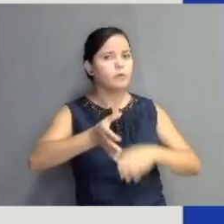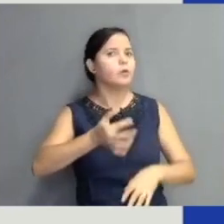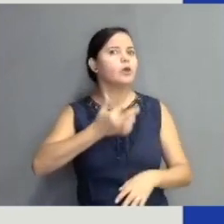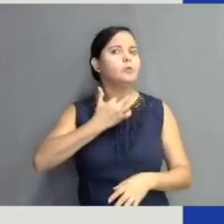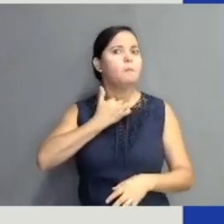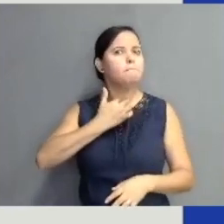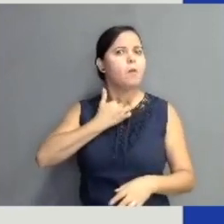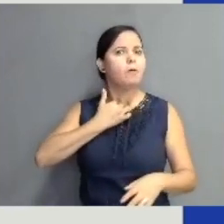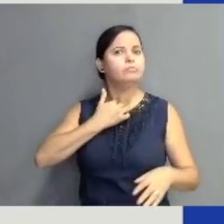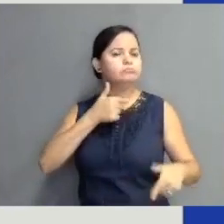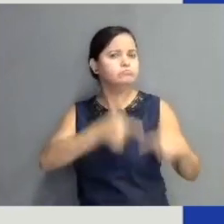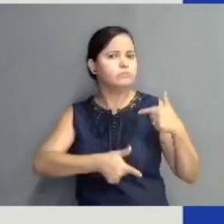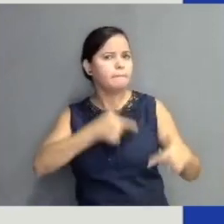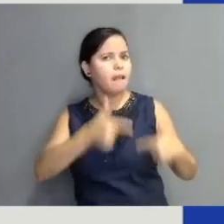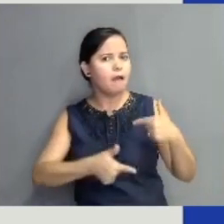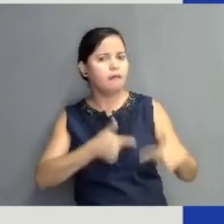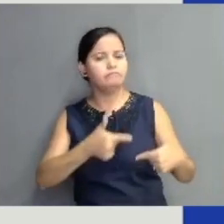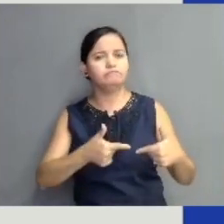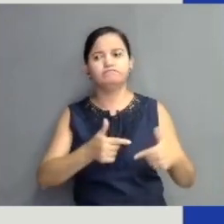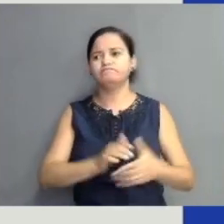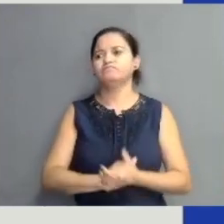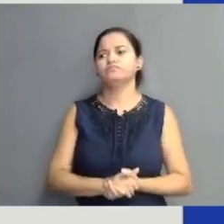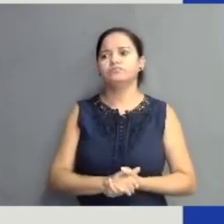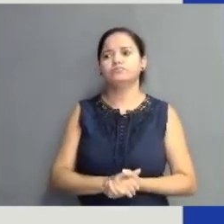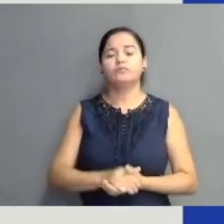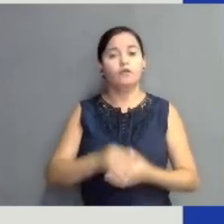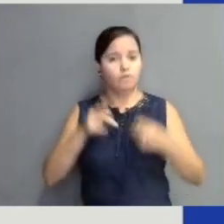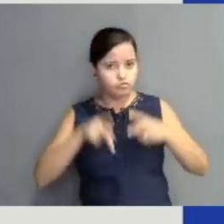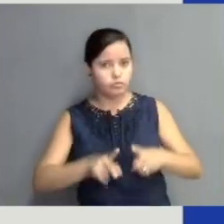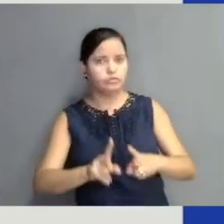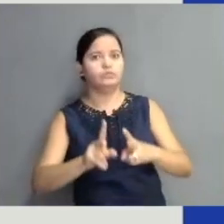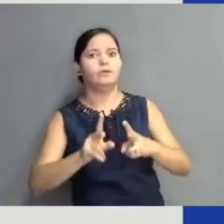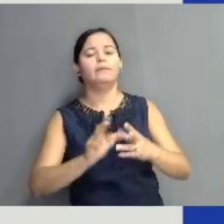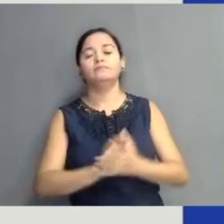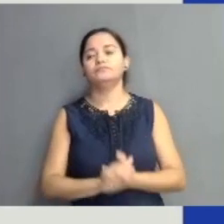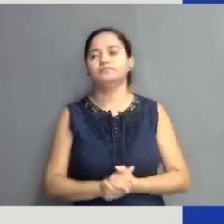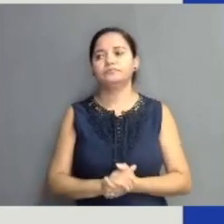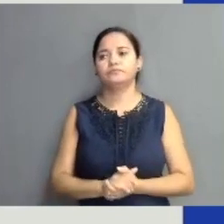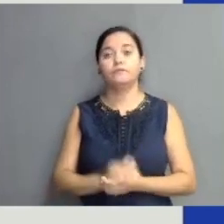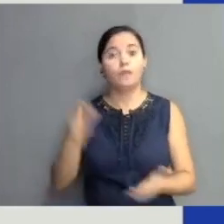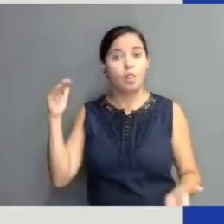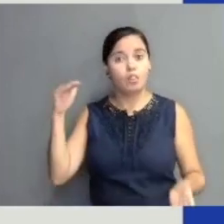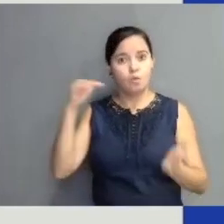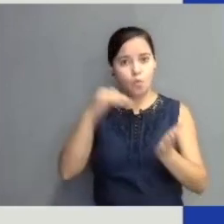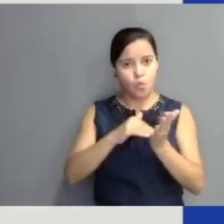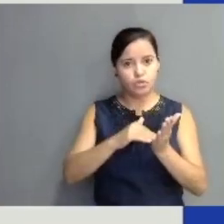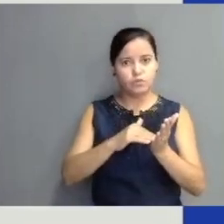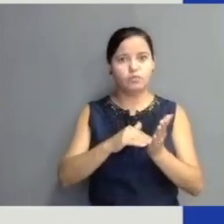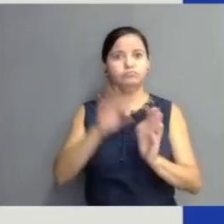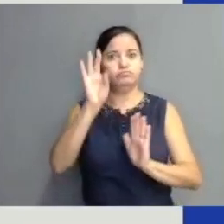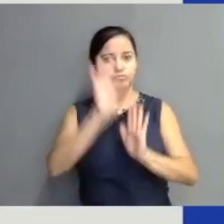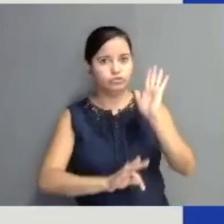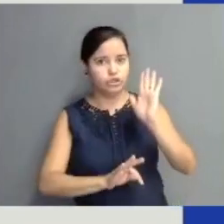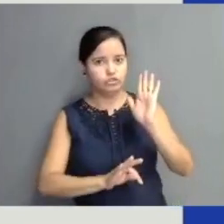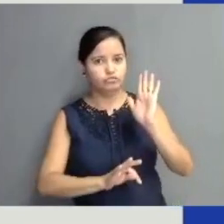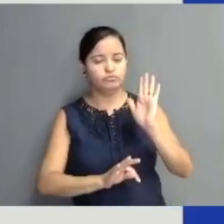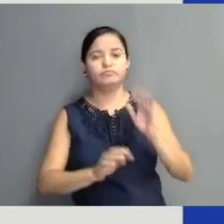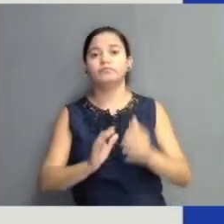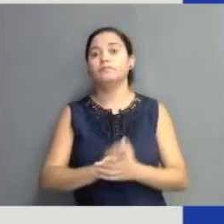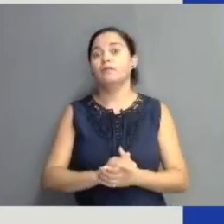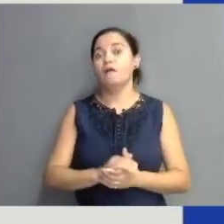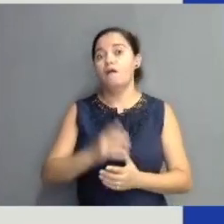pode trabalhar. Vamos continuar. No último parágrafo do texto, o